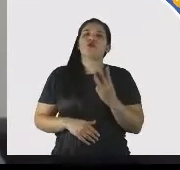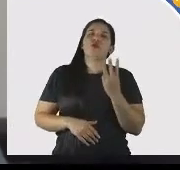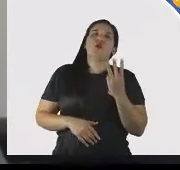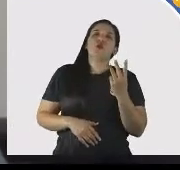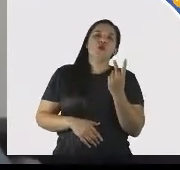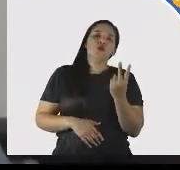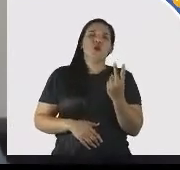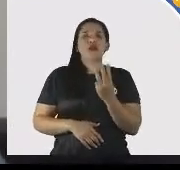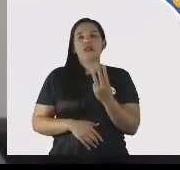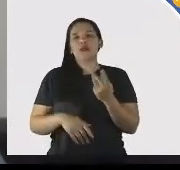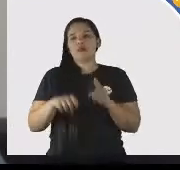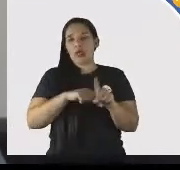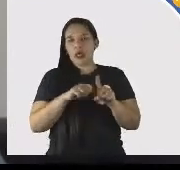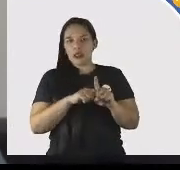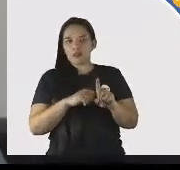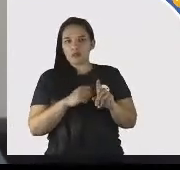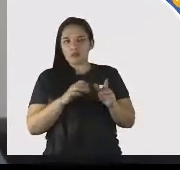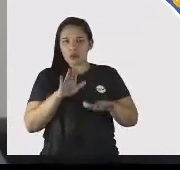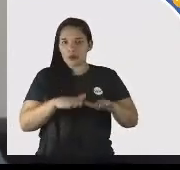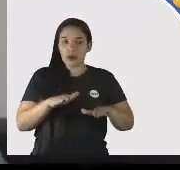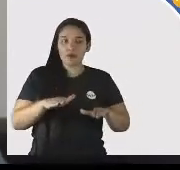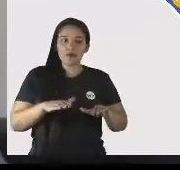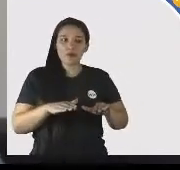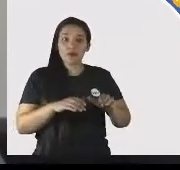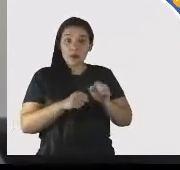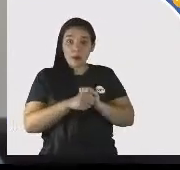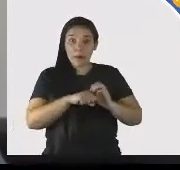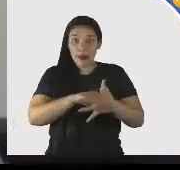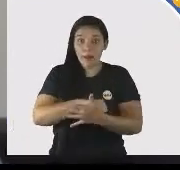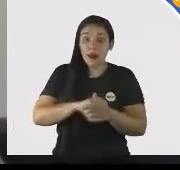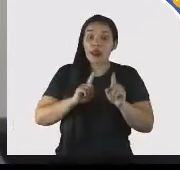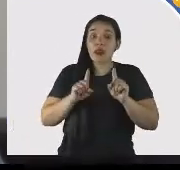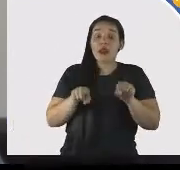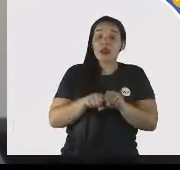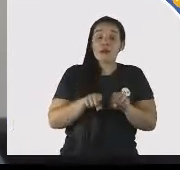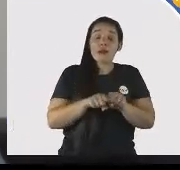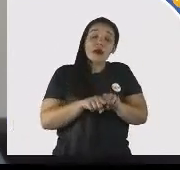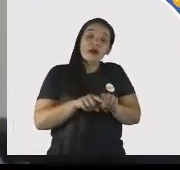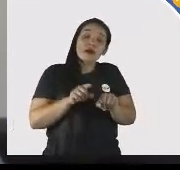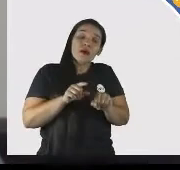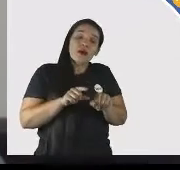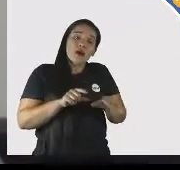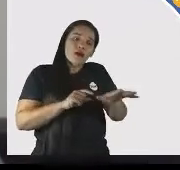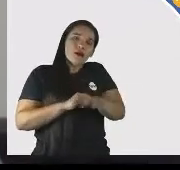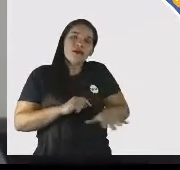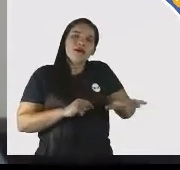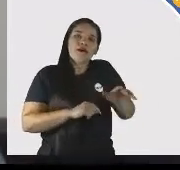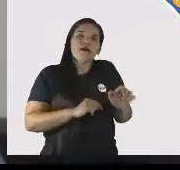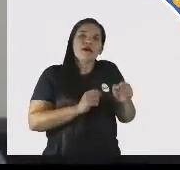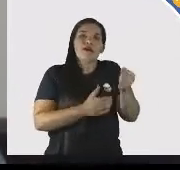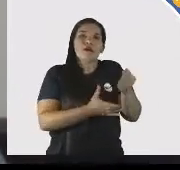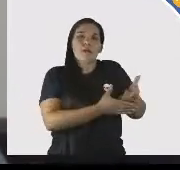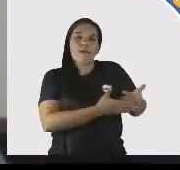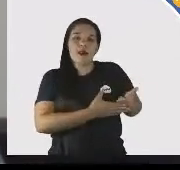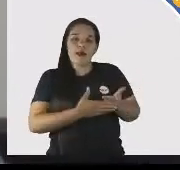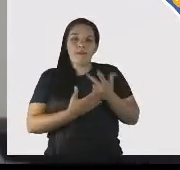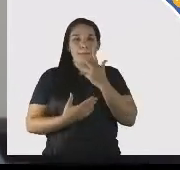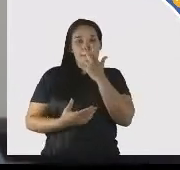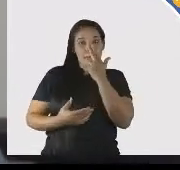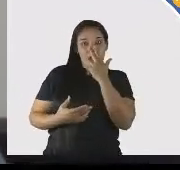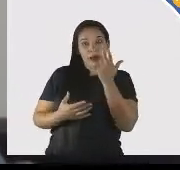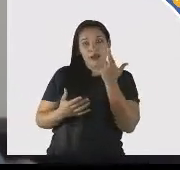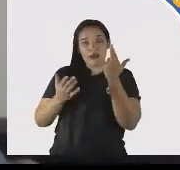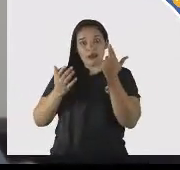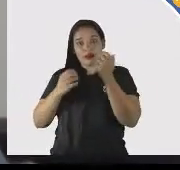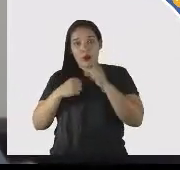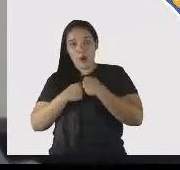ele veio se recuperando muito rapidamente os nossos clientes também é algo muito parecido com pessoal de ônibus muitas negociações